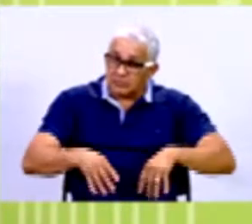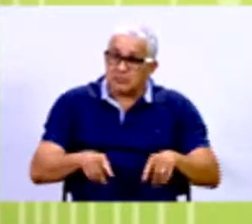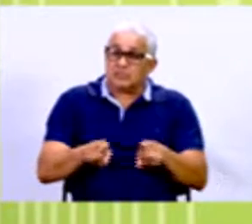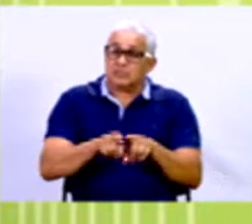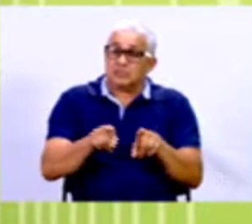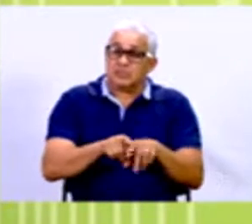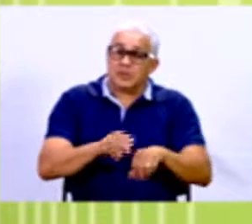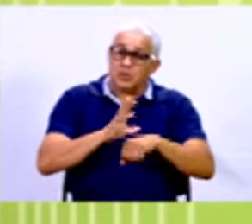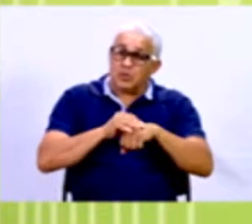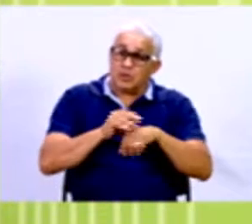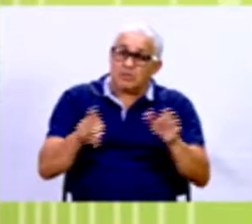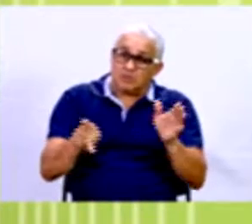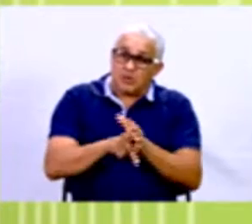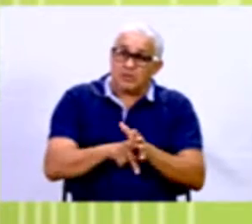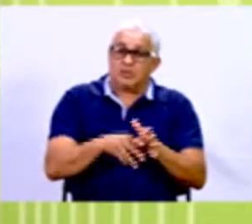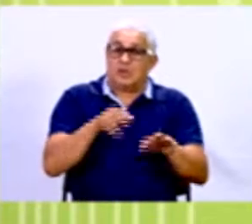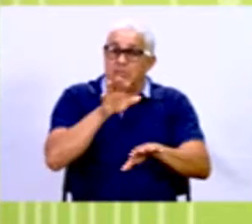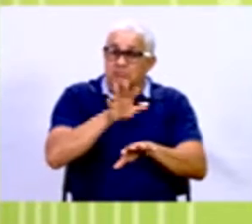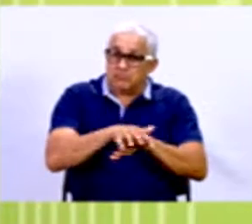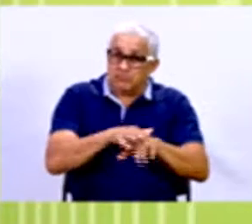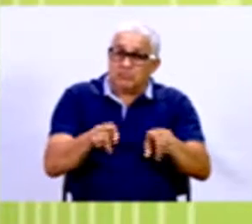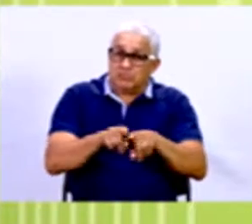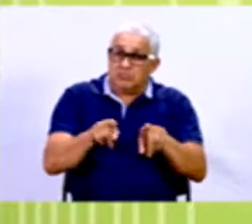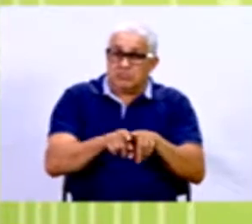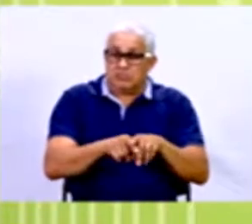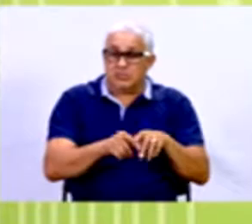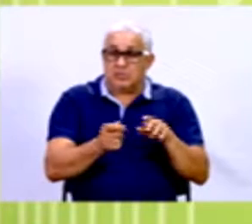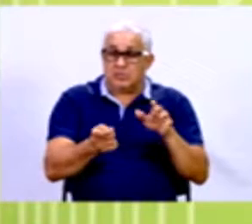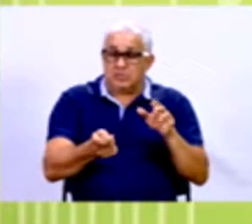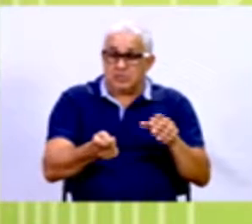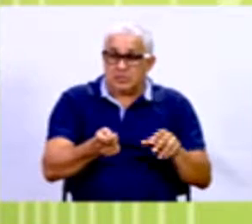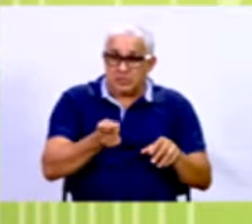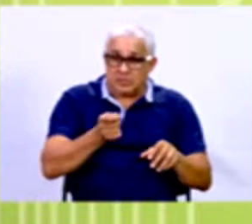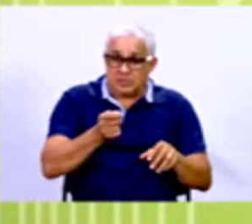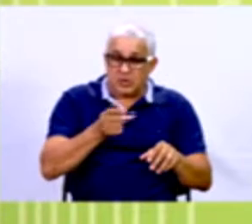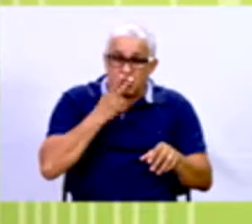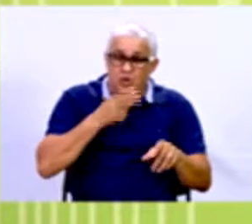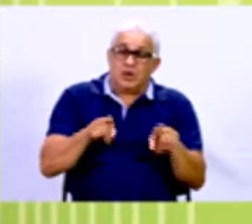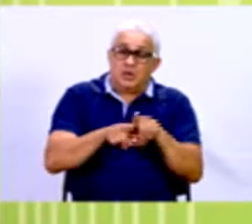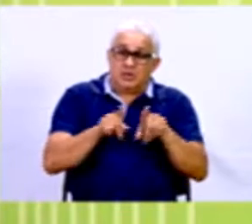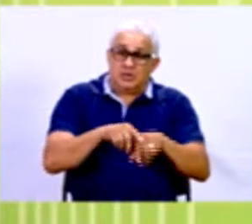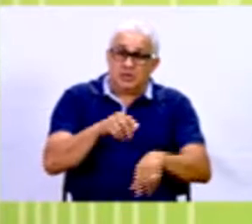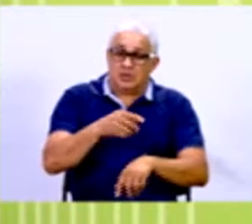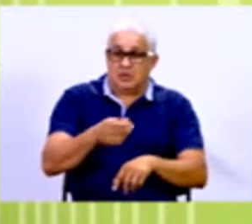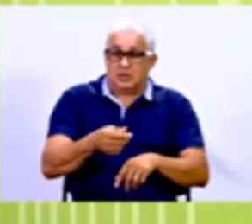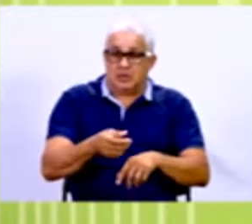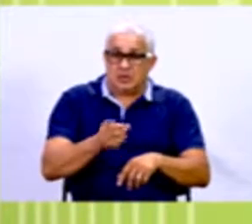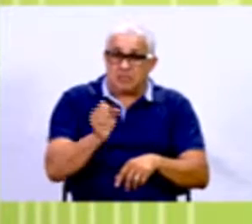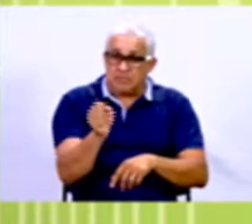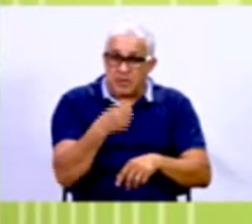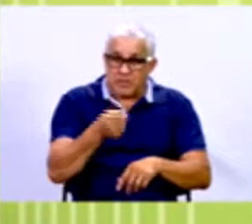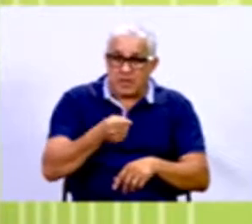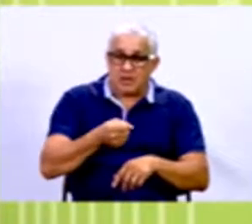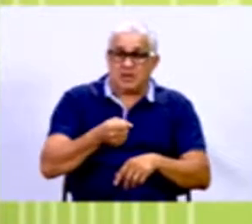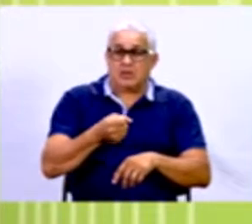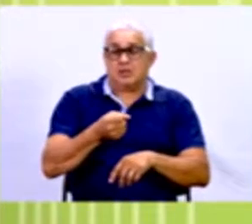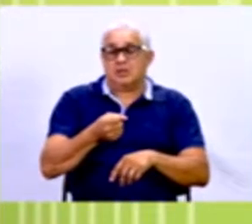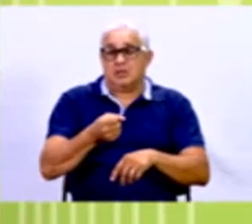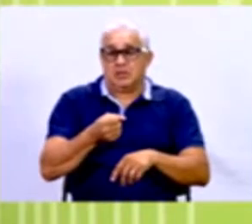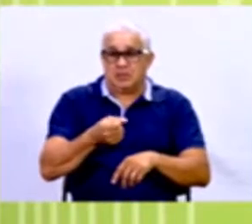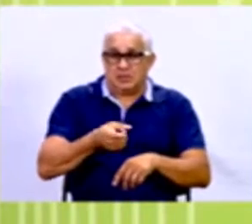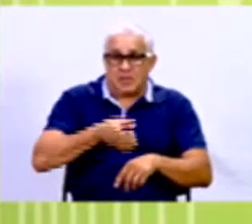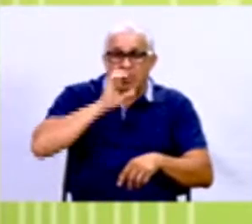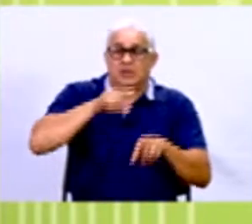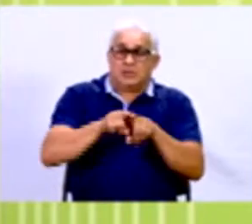sexualmente transmissíveis, o tabagismo e o álcool. Então, nessa semana, uma semana que a empresa promove uma série de